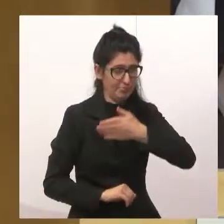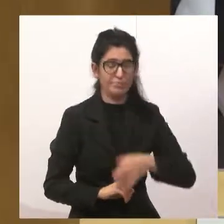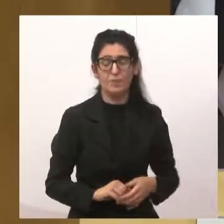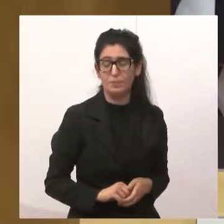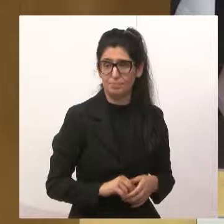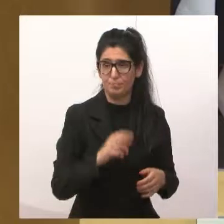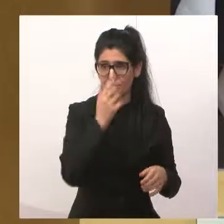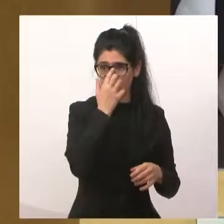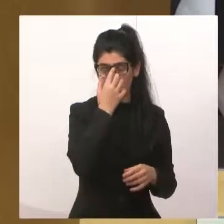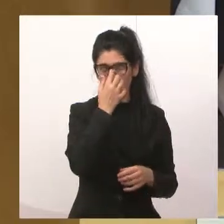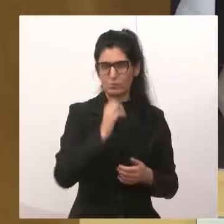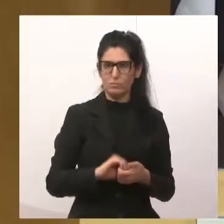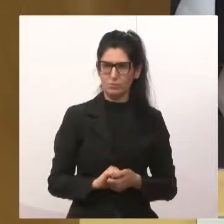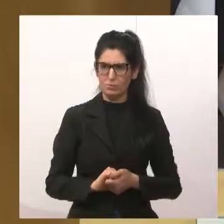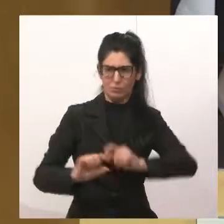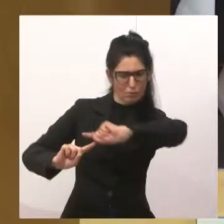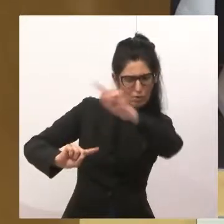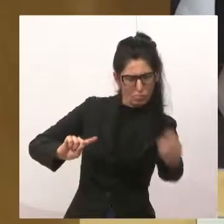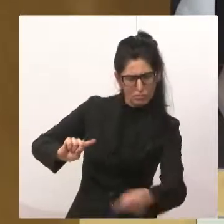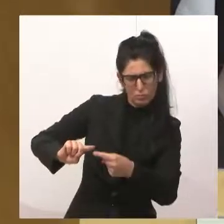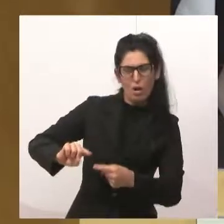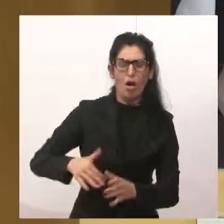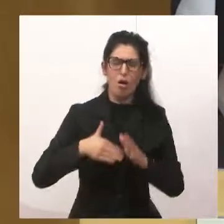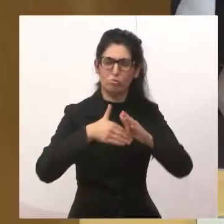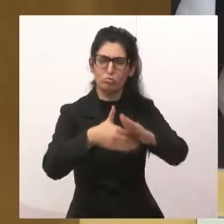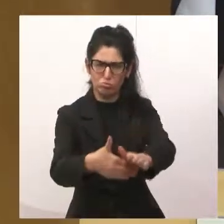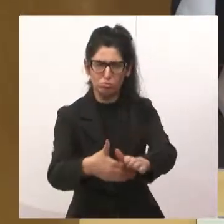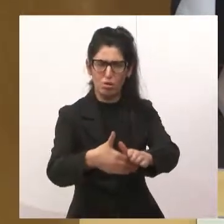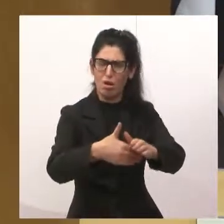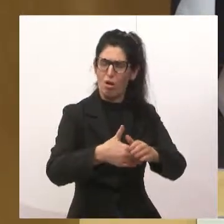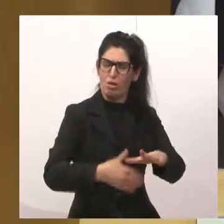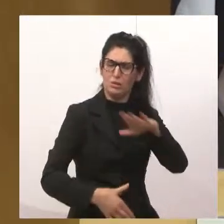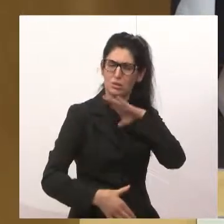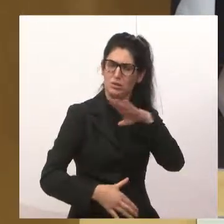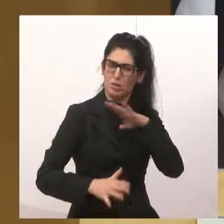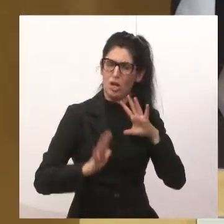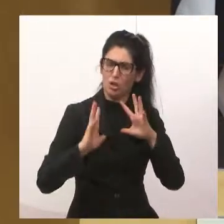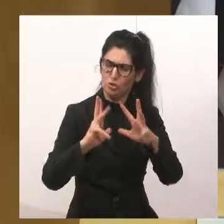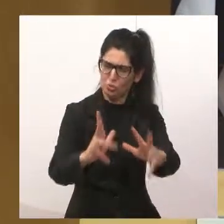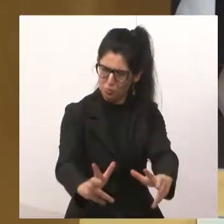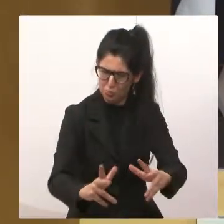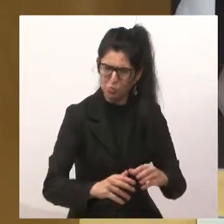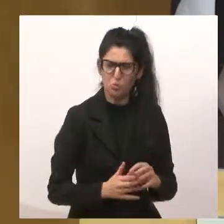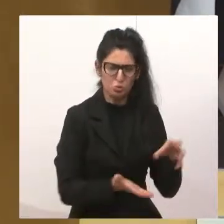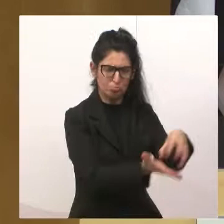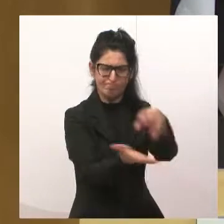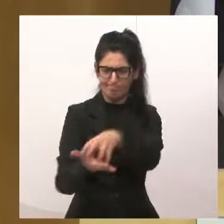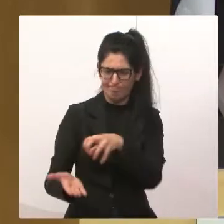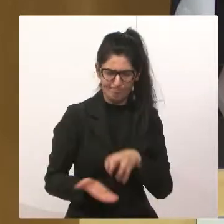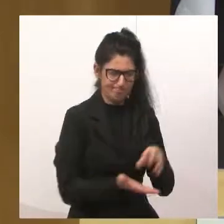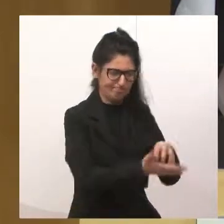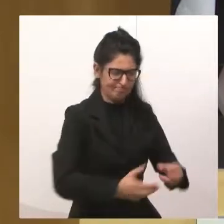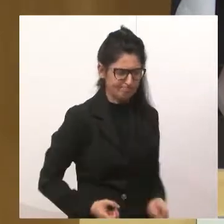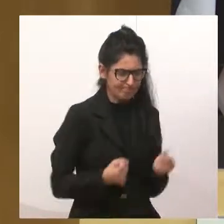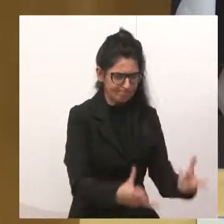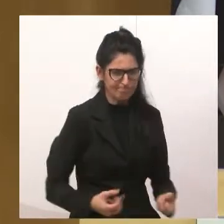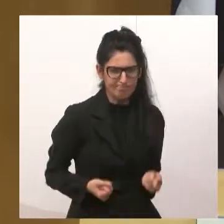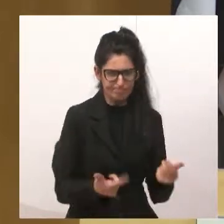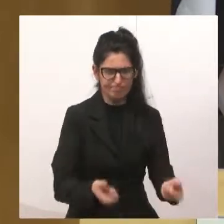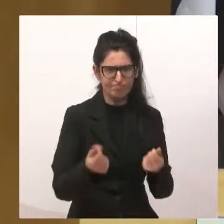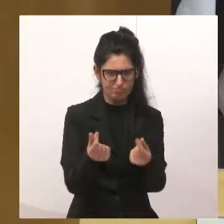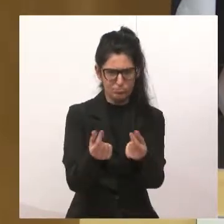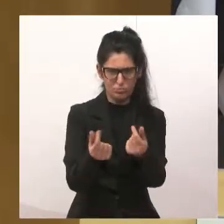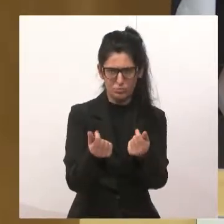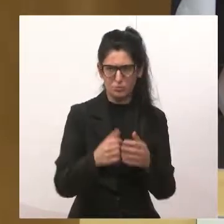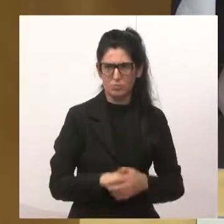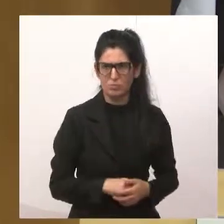esse papel de ajudar nos investimentos da nossa cidade. Eu acho que seria importante, porque muitos vereadores aqui não têm o conhecimento